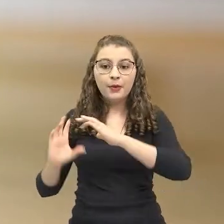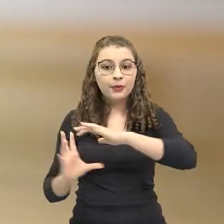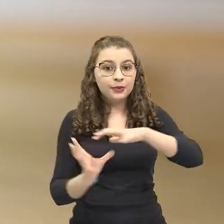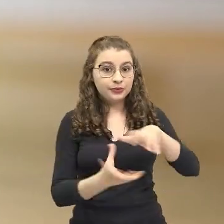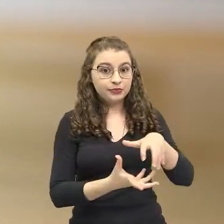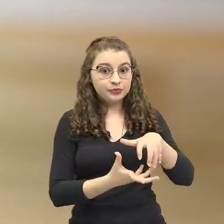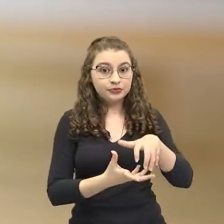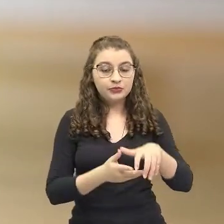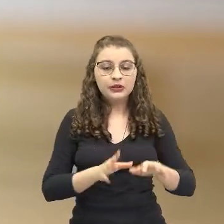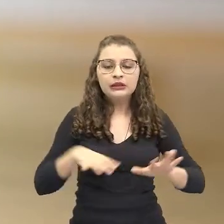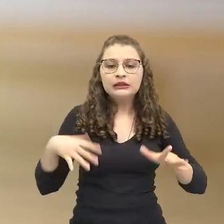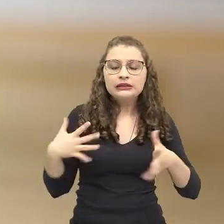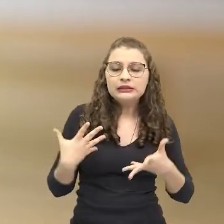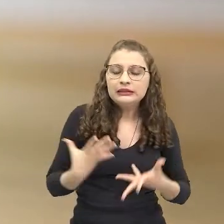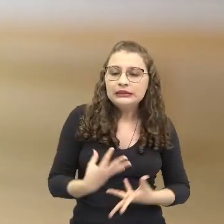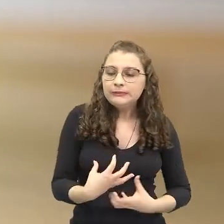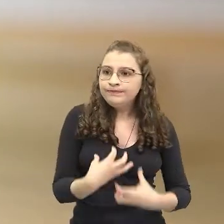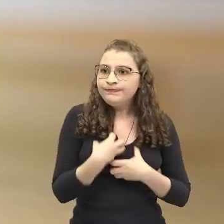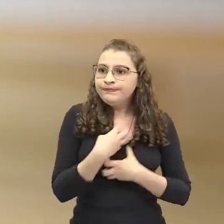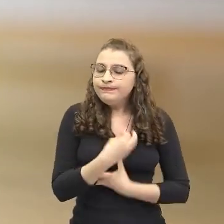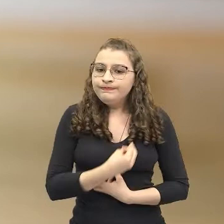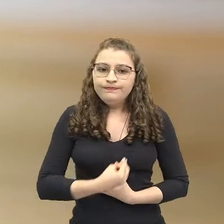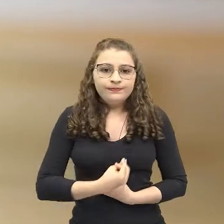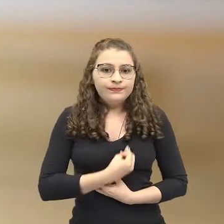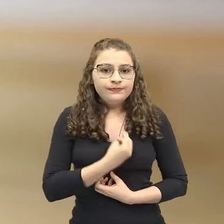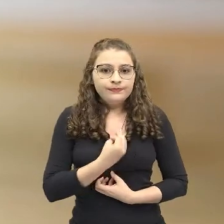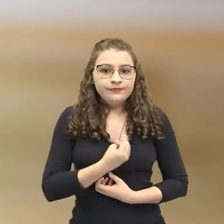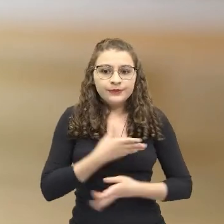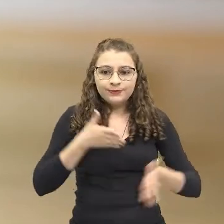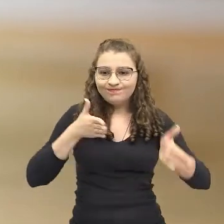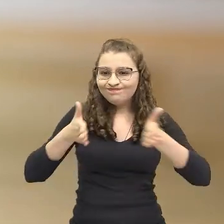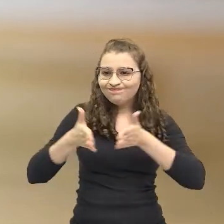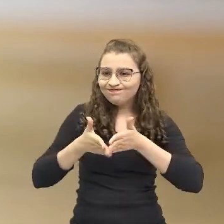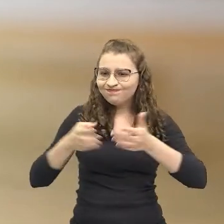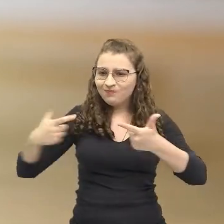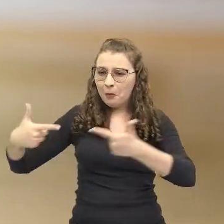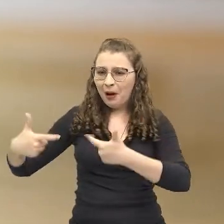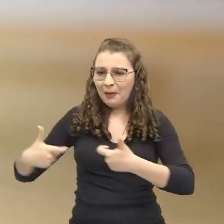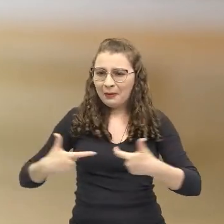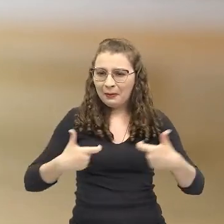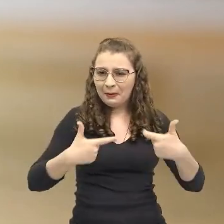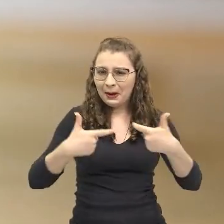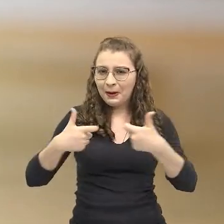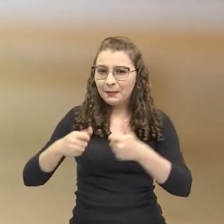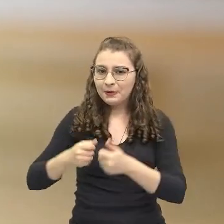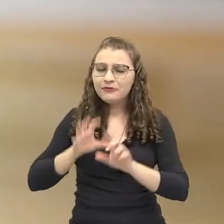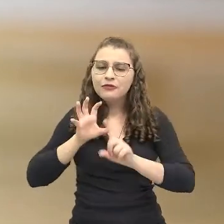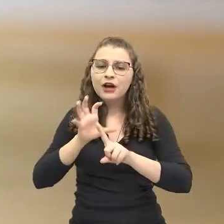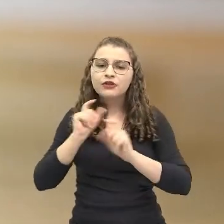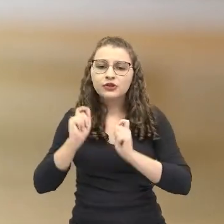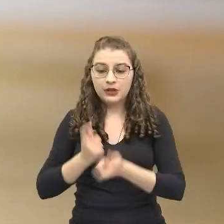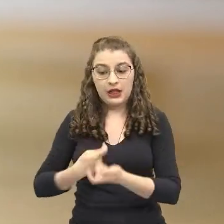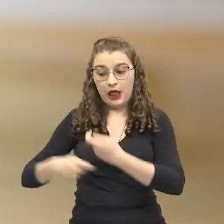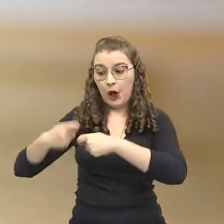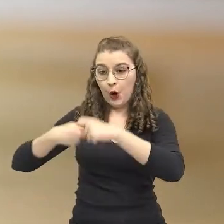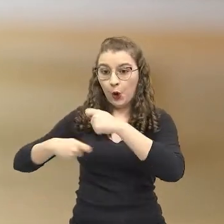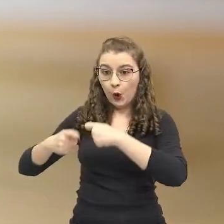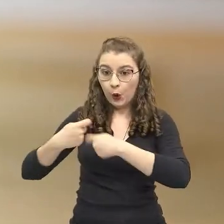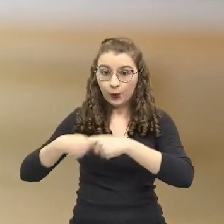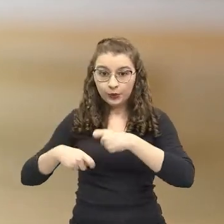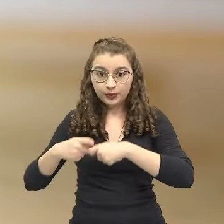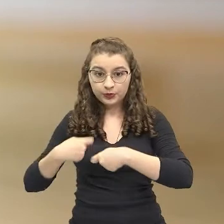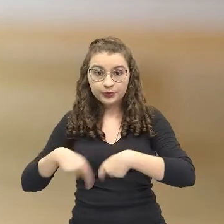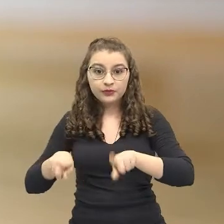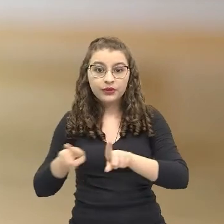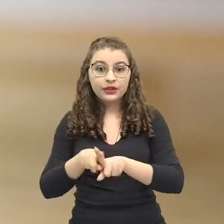estávamos vivendo os efeitos do chamado período entre guerras. Isso também vai ter influência tanto na economia do Brasil, quanto na sua